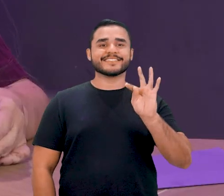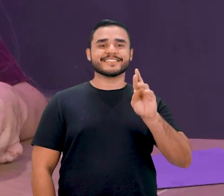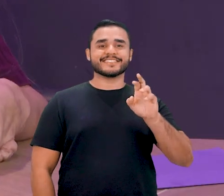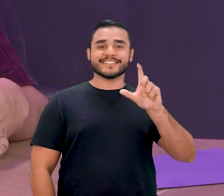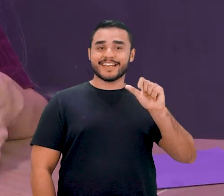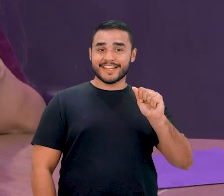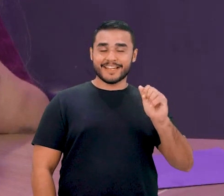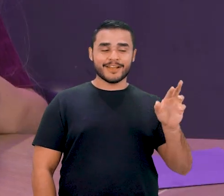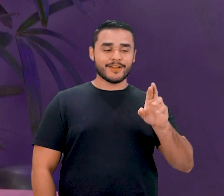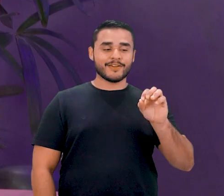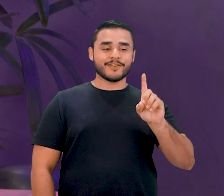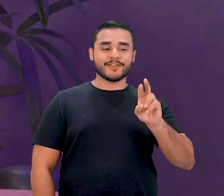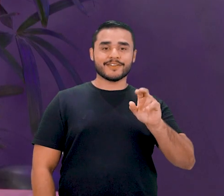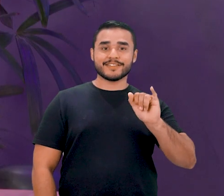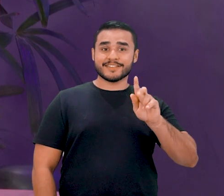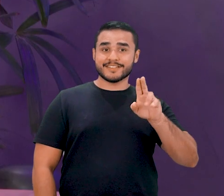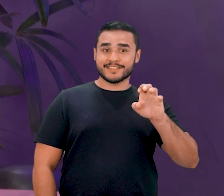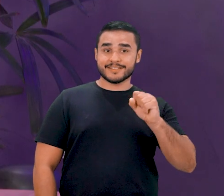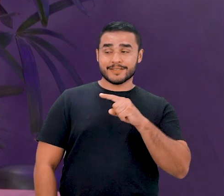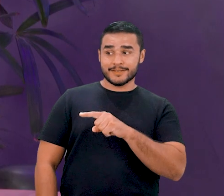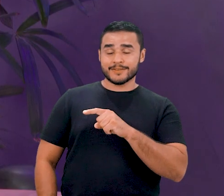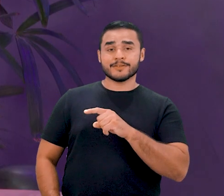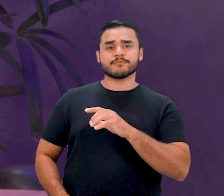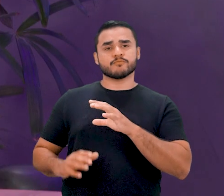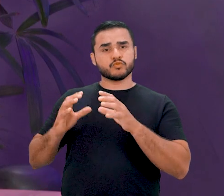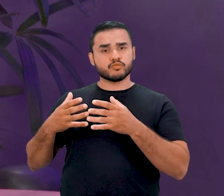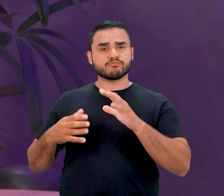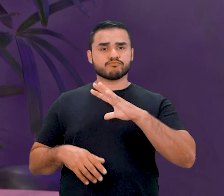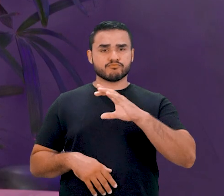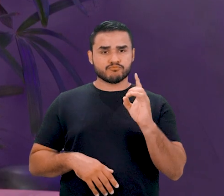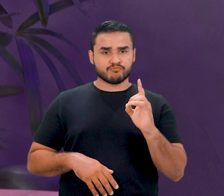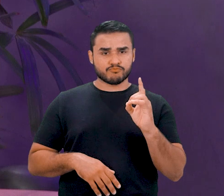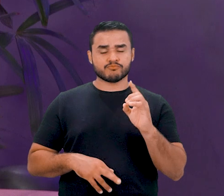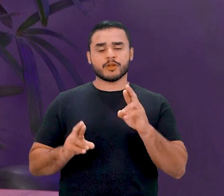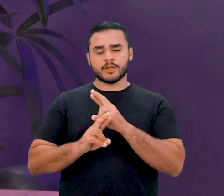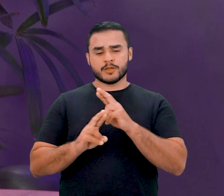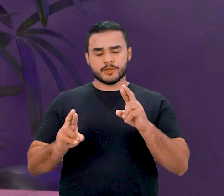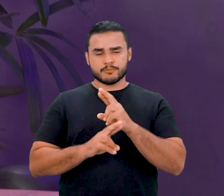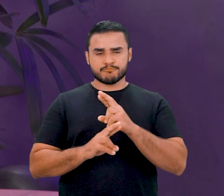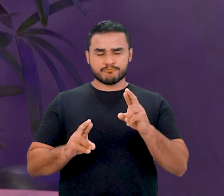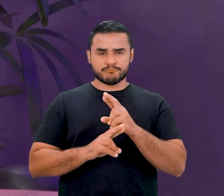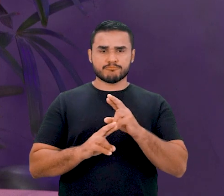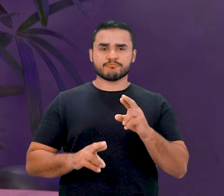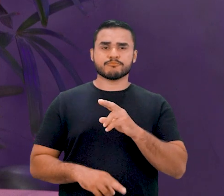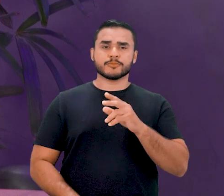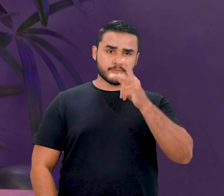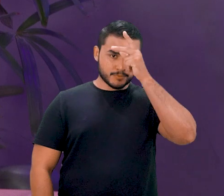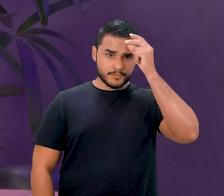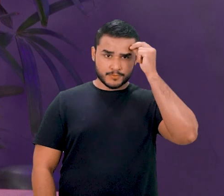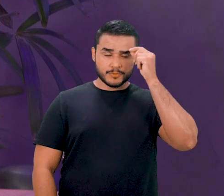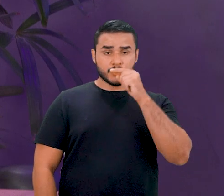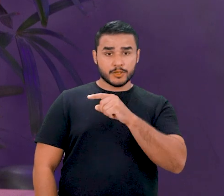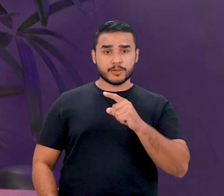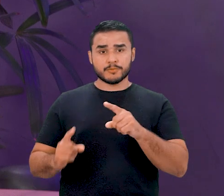que ela é da parte da coordenadoria, né, de relações institucionais, ela é orientadora da coordenadoria da políticas